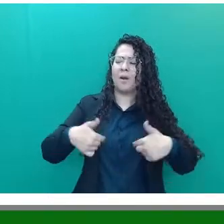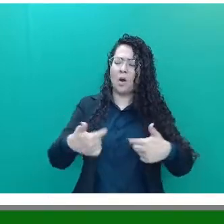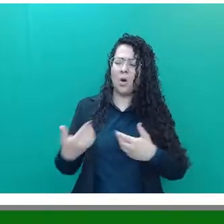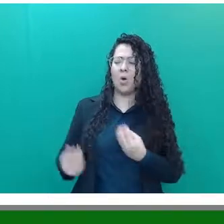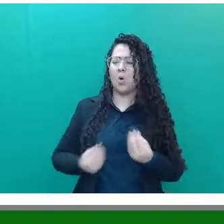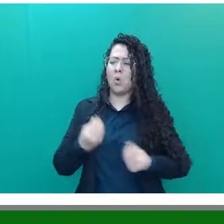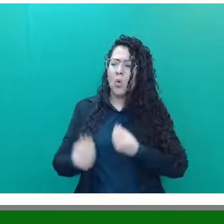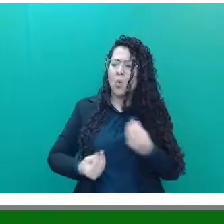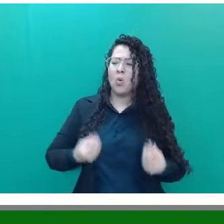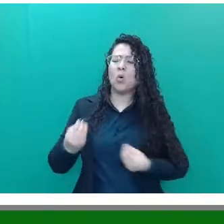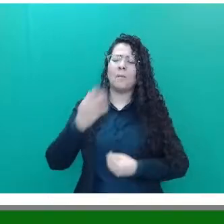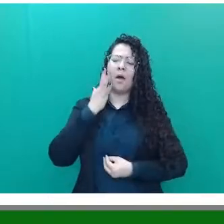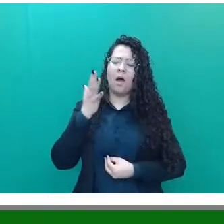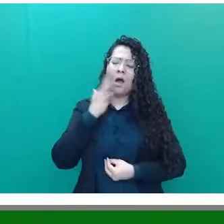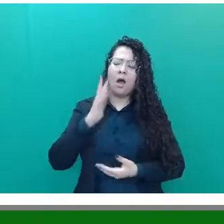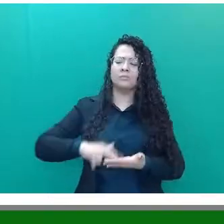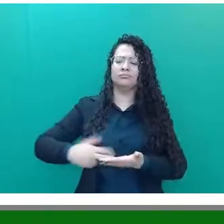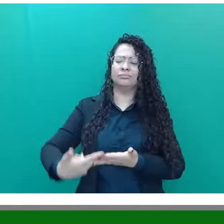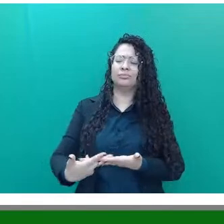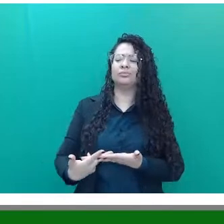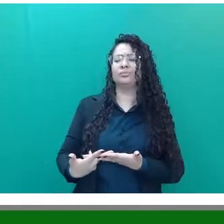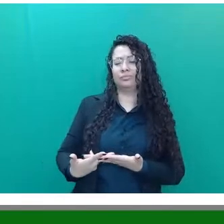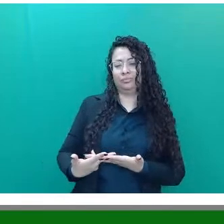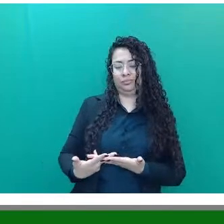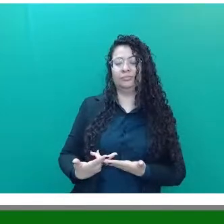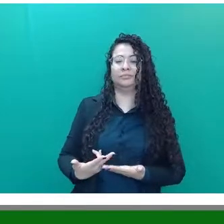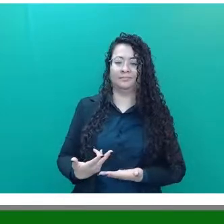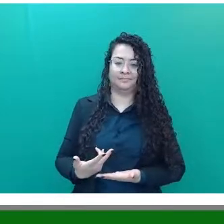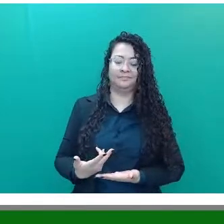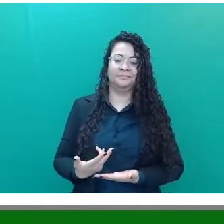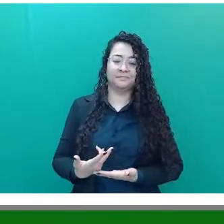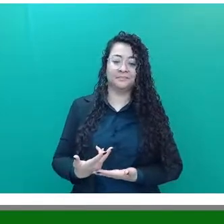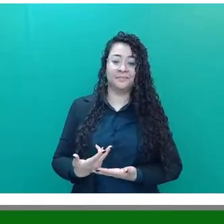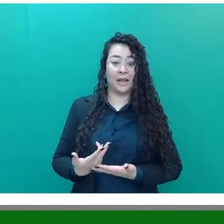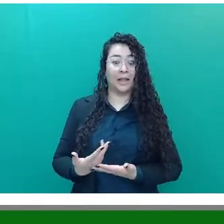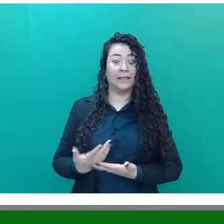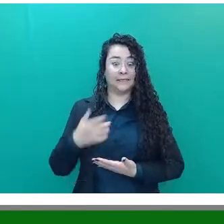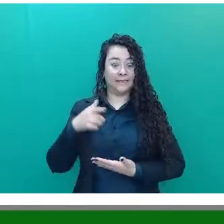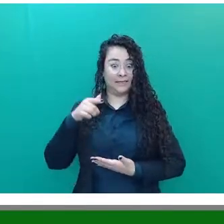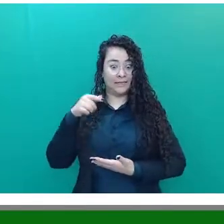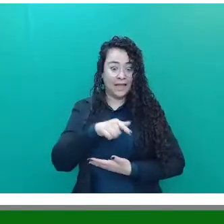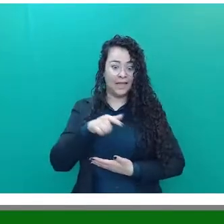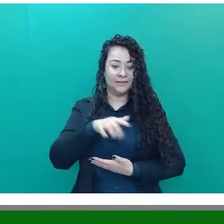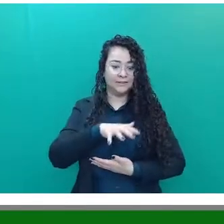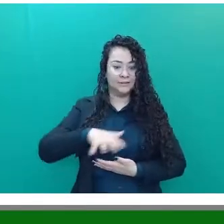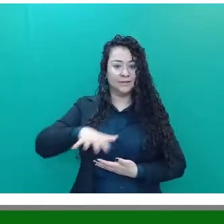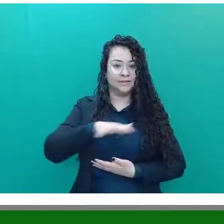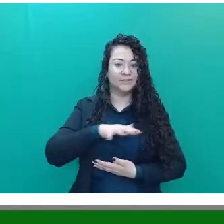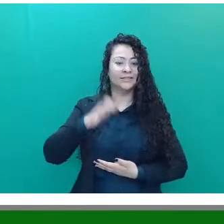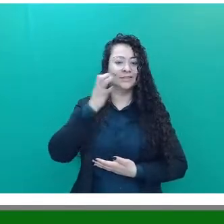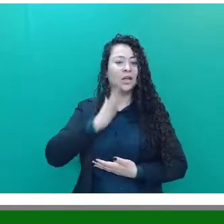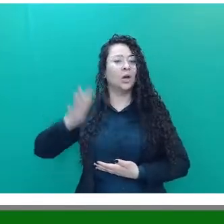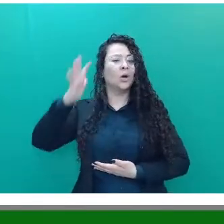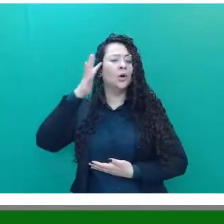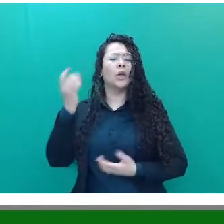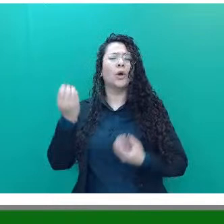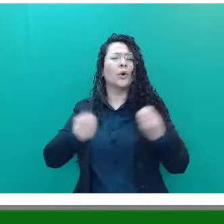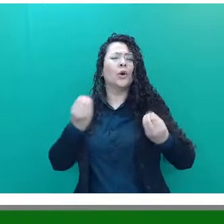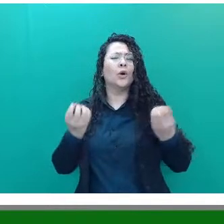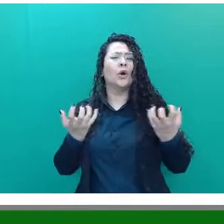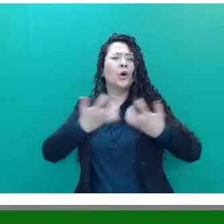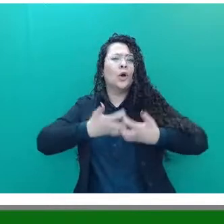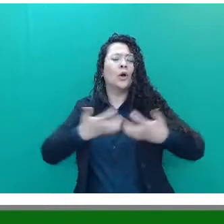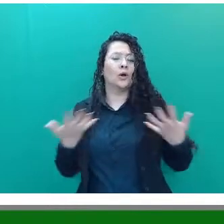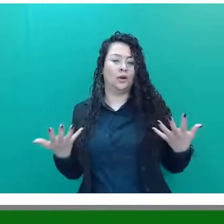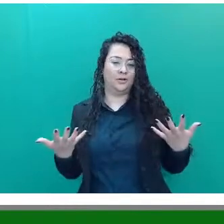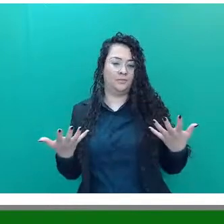a tradução desse pequeno excerto a partir dessa perspectiva teórica, como se faz a partir dessa perspectiva teórica. E são